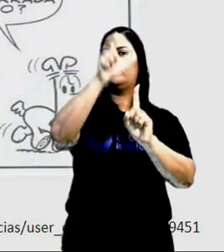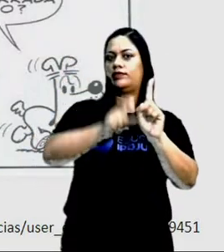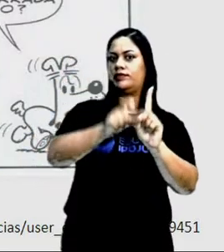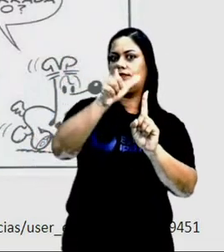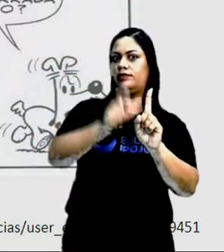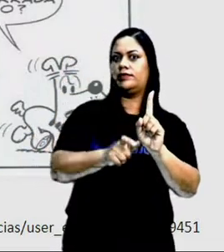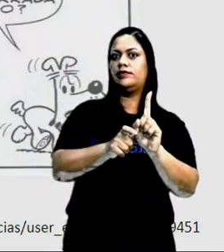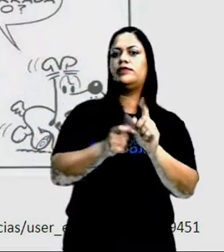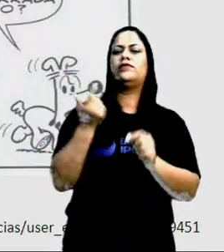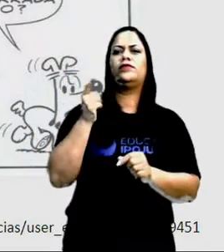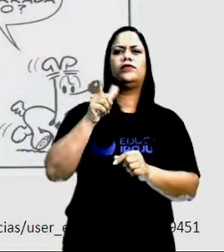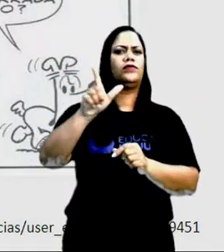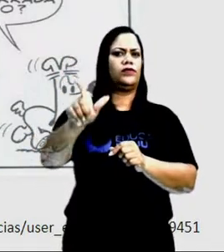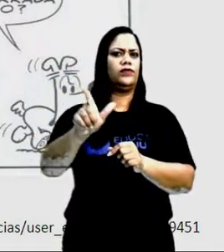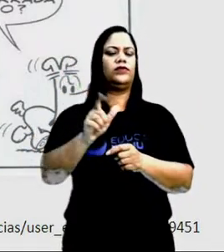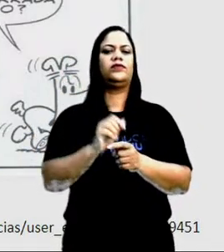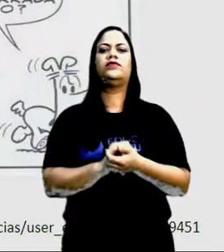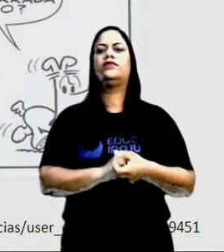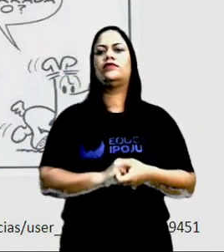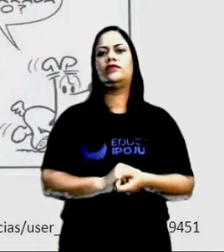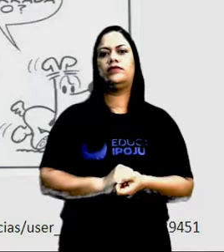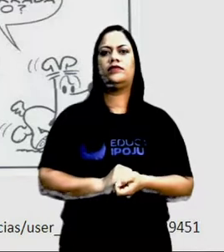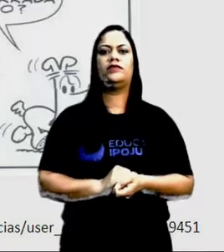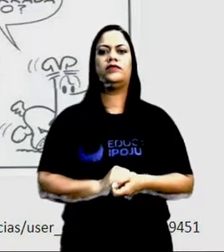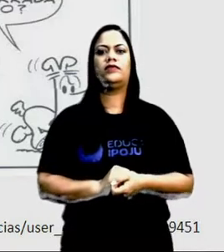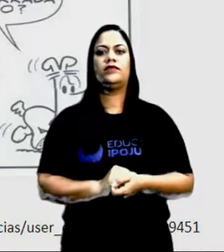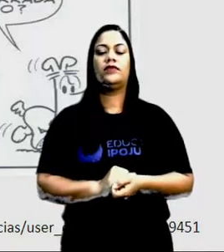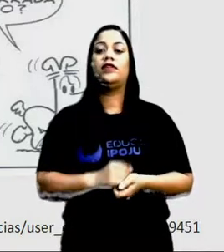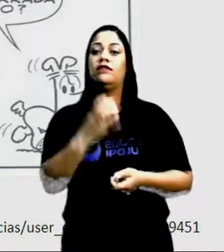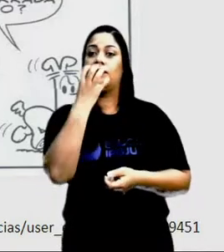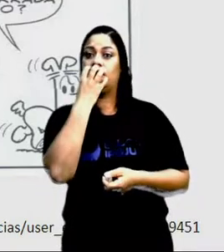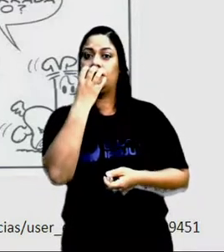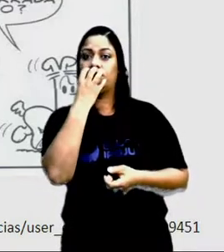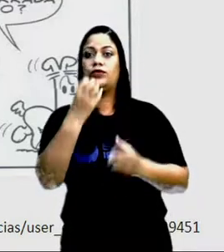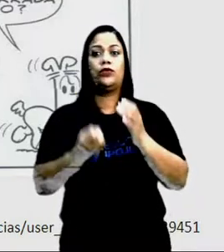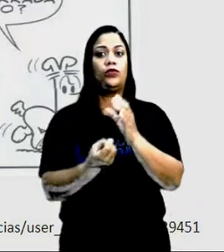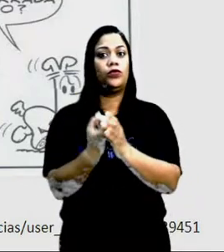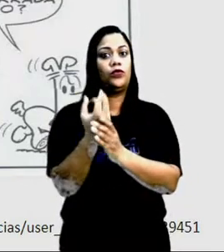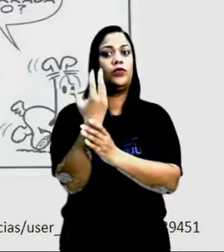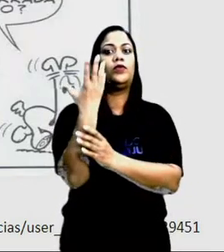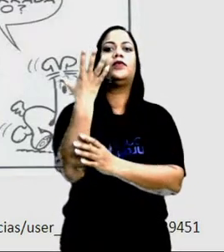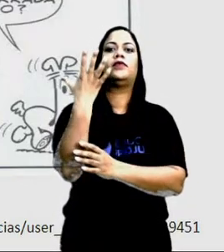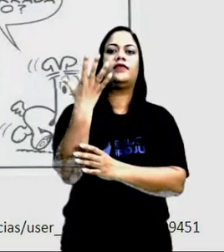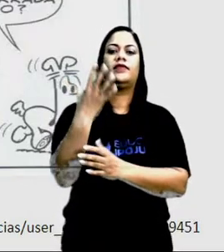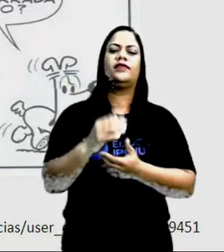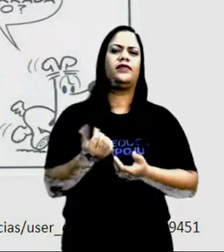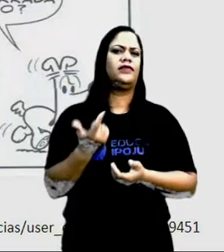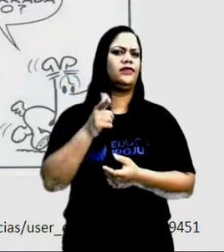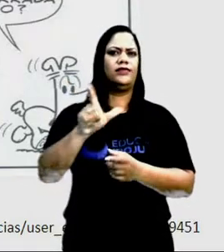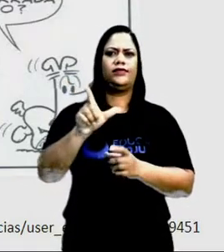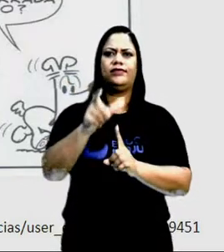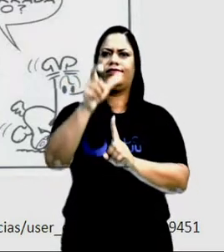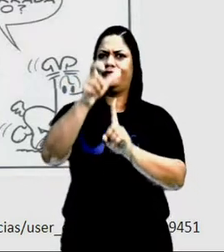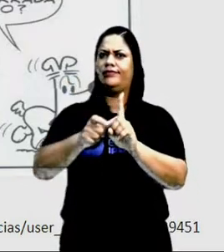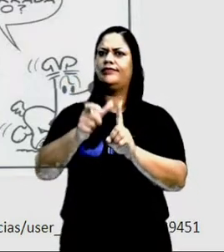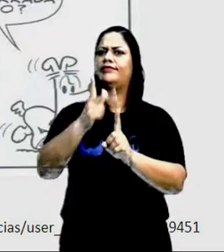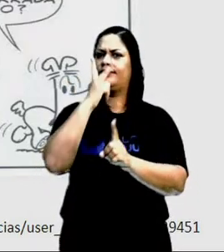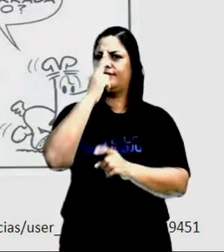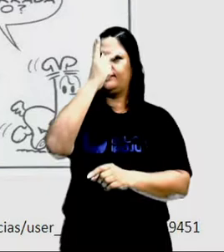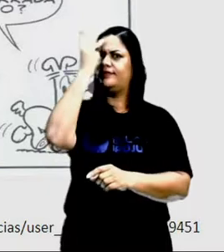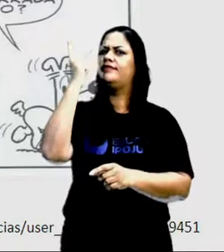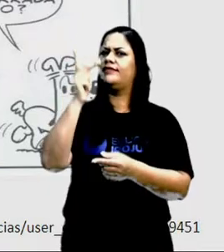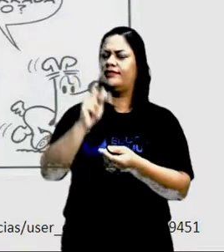vai contracenar com outros. Às vezes é com a planta, com o cachorro ou até outro personagem mesmo.